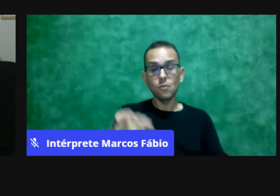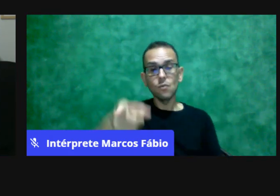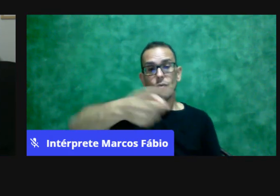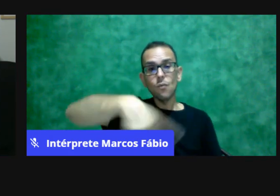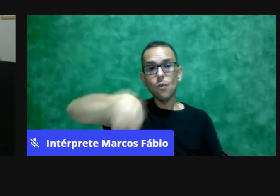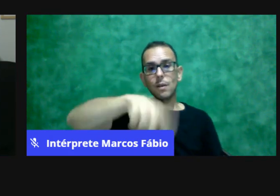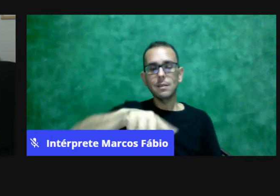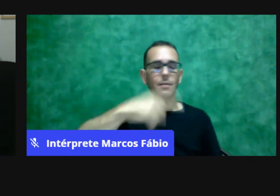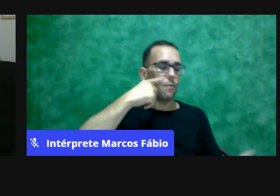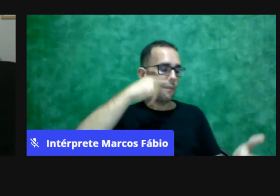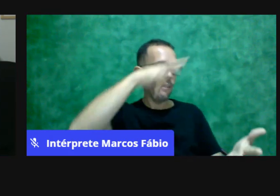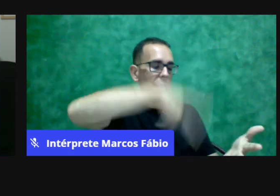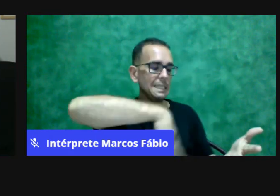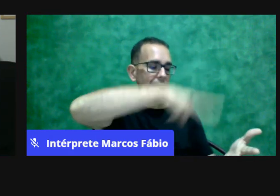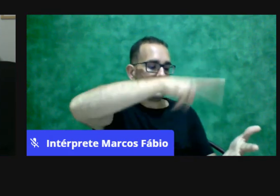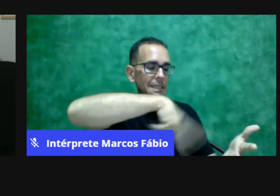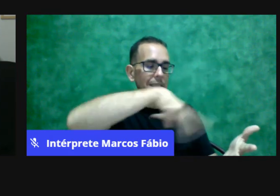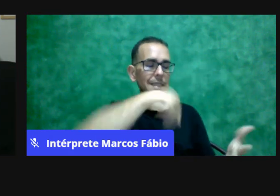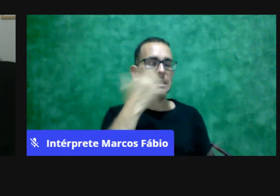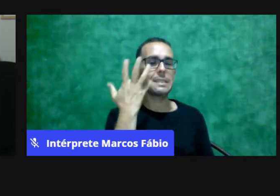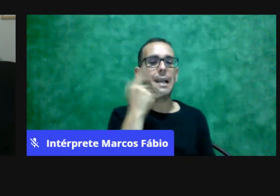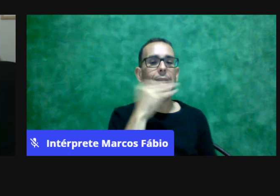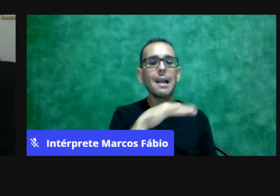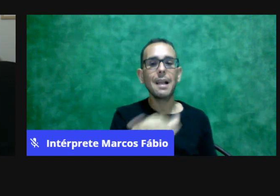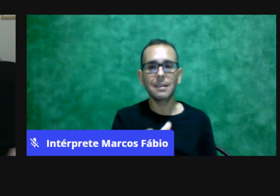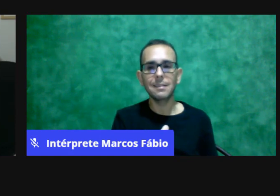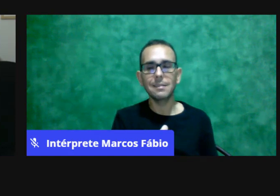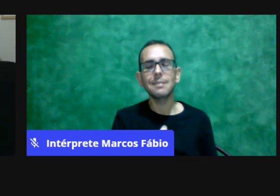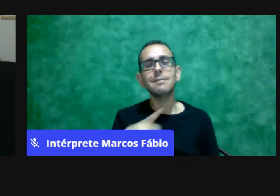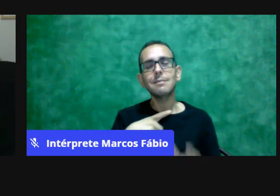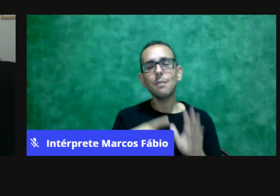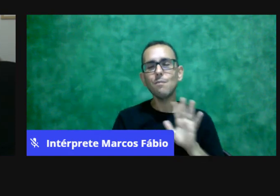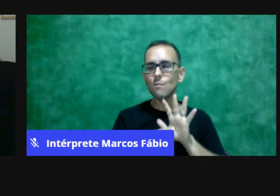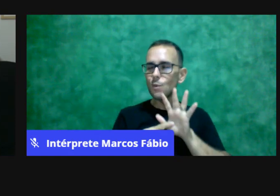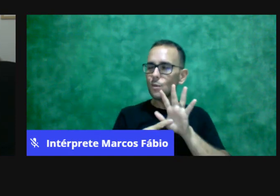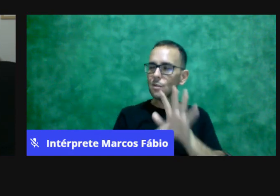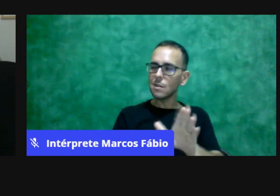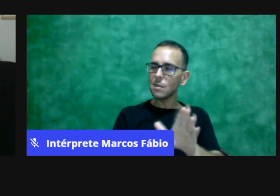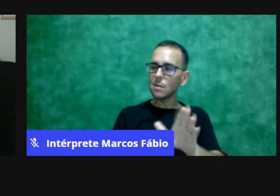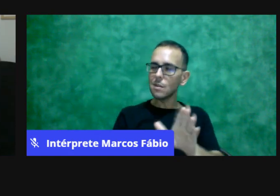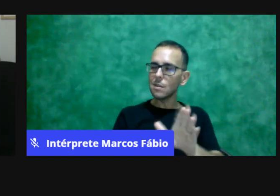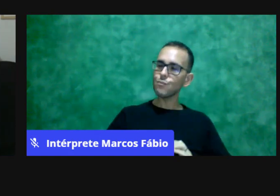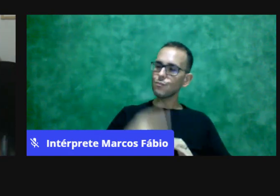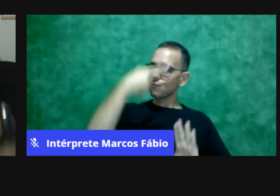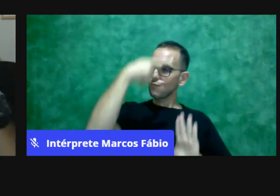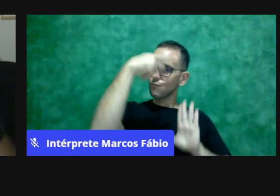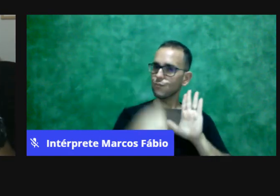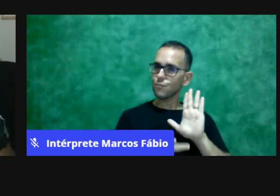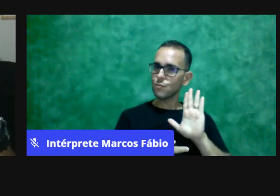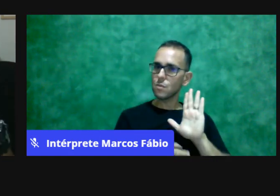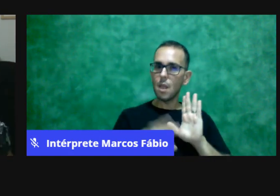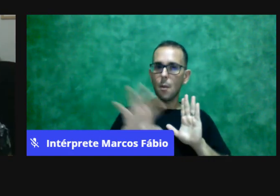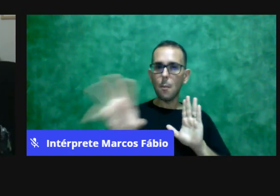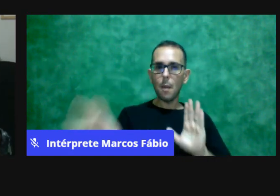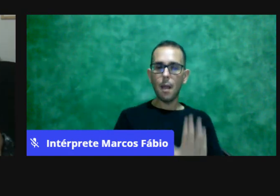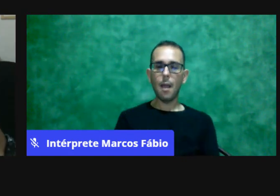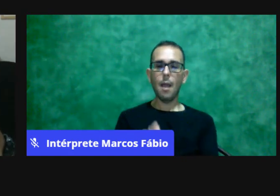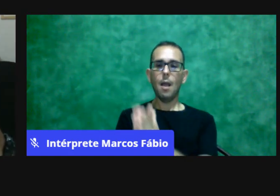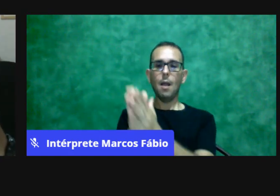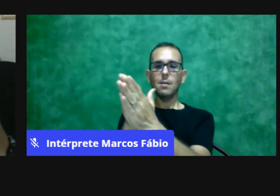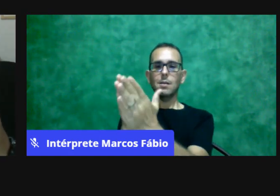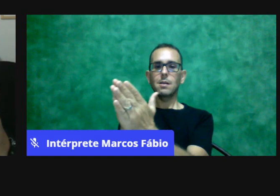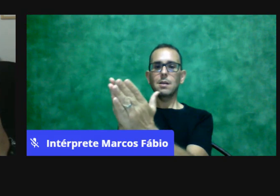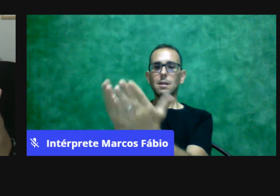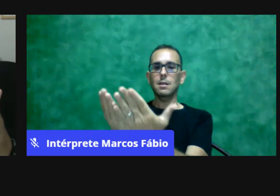essa leitura com as crianças, trazendo um pouquinho desse comportamento leitor. O que é o comportamento leitor? Eu pego o livro e